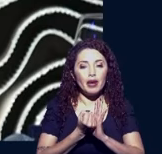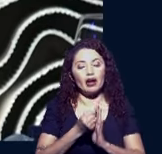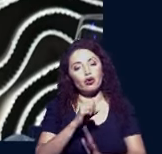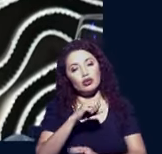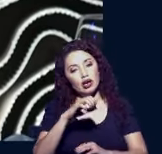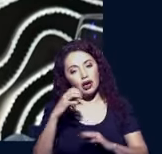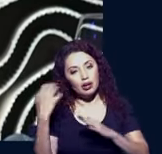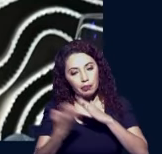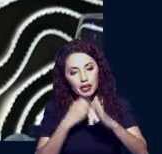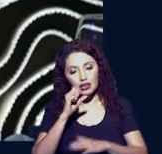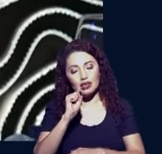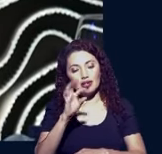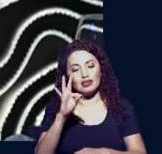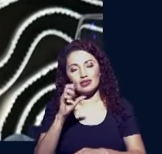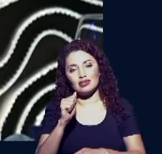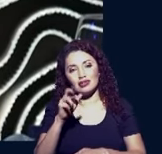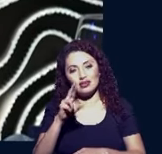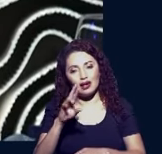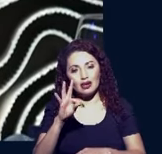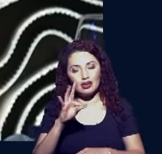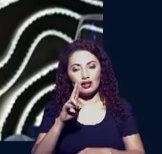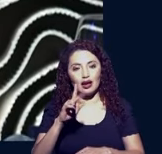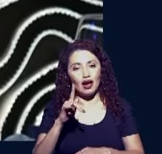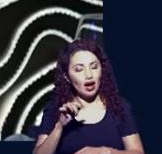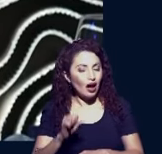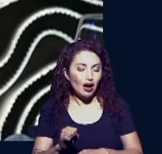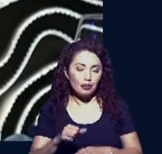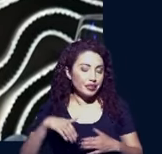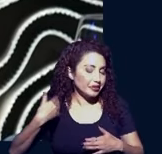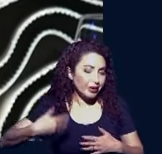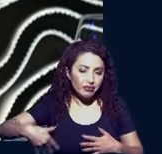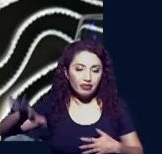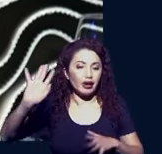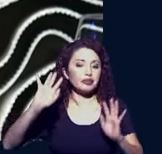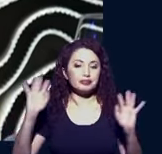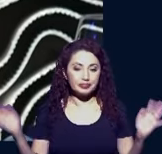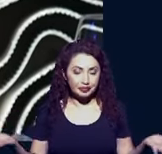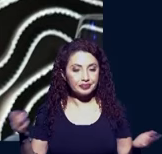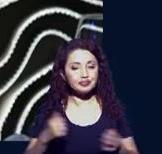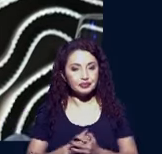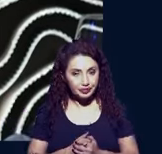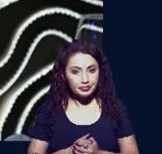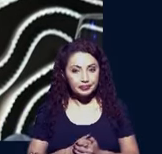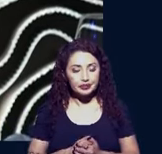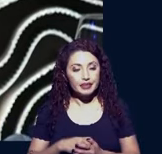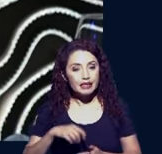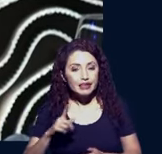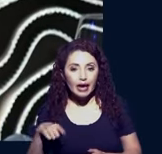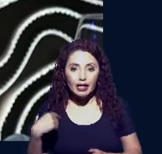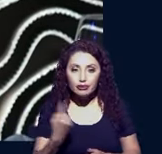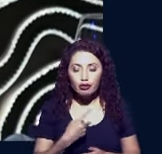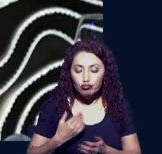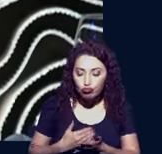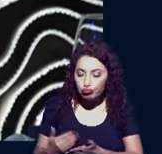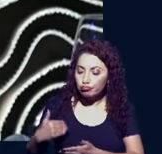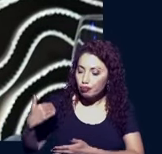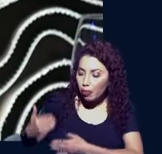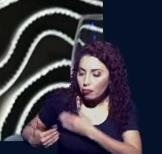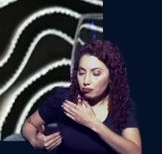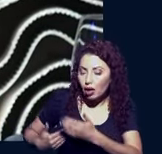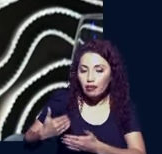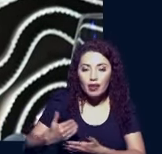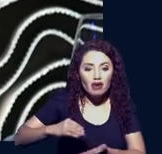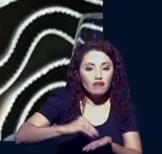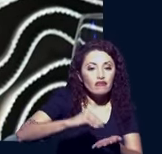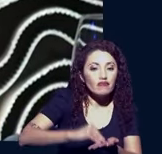das ferrovias lei da cabotagem por aí vai eh e e fomos acionando uma a uma alavancas e o que falta de fato pra